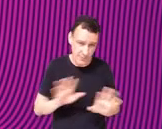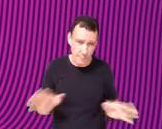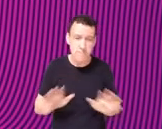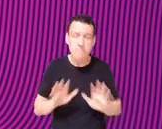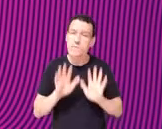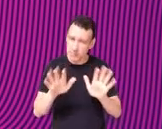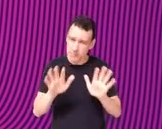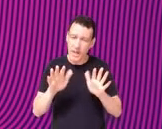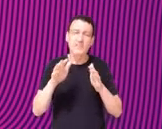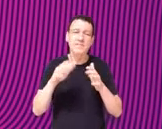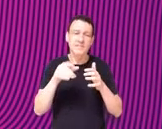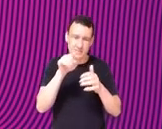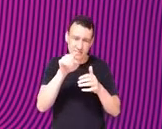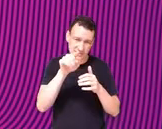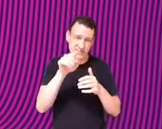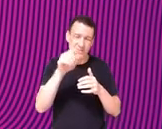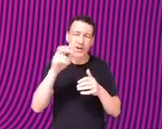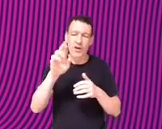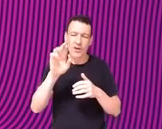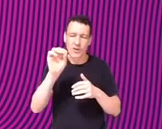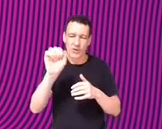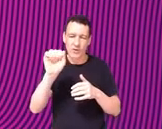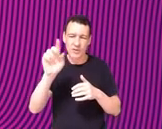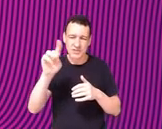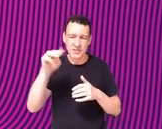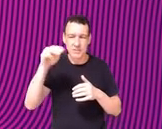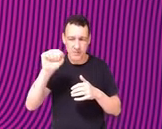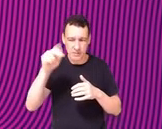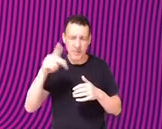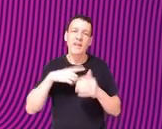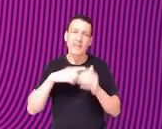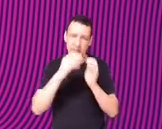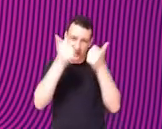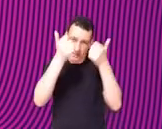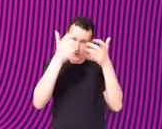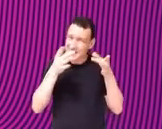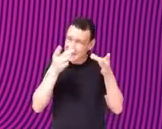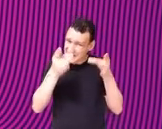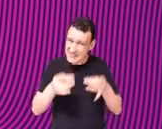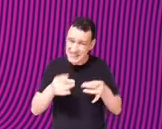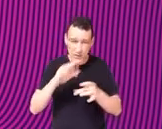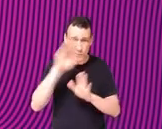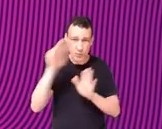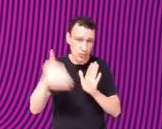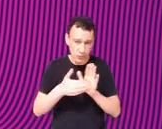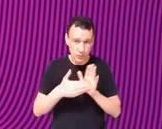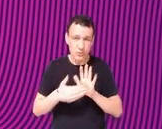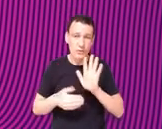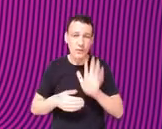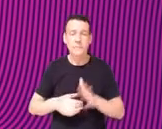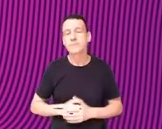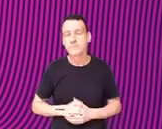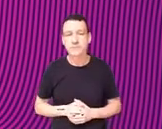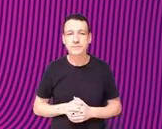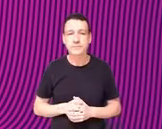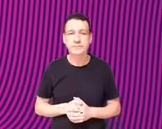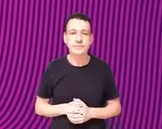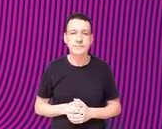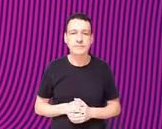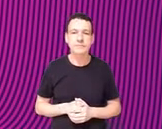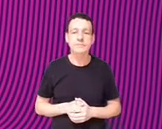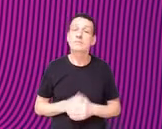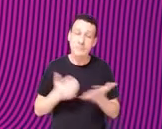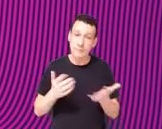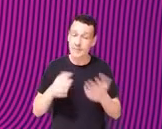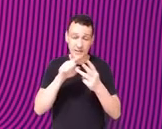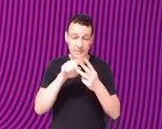roadmap, e a procura de potenciais soluções, que é o grande objetivo dos roadmaps, quer na prevenção,